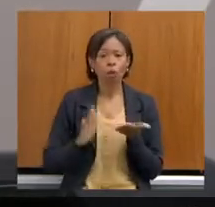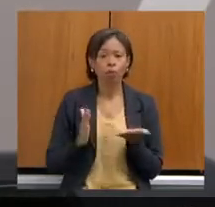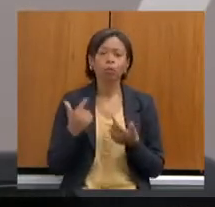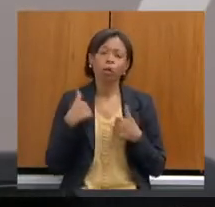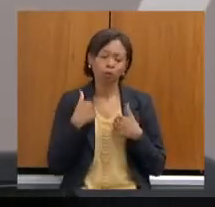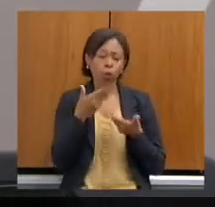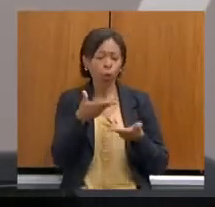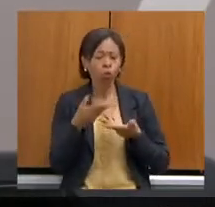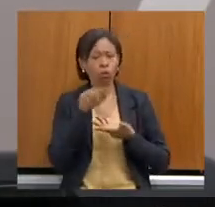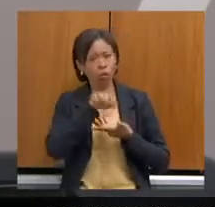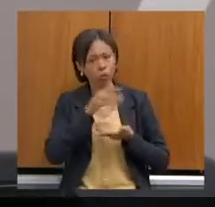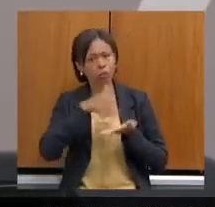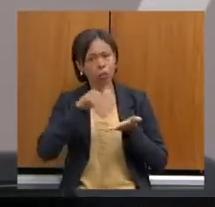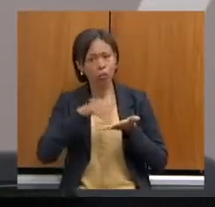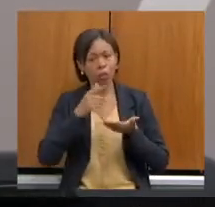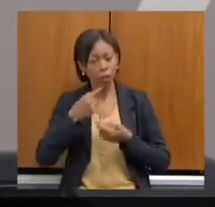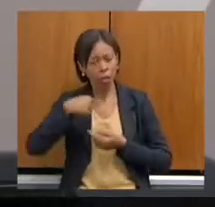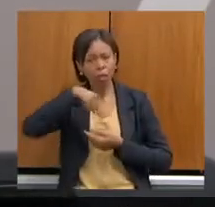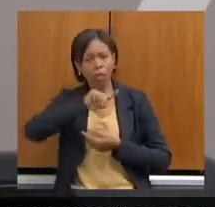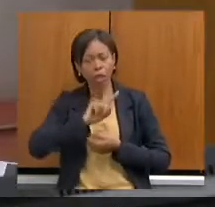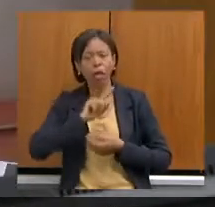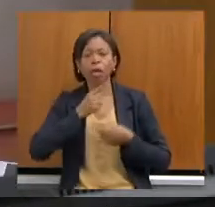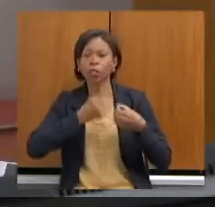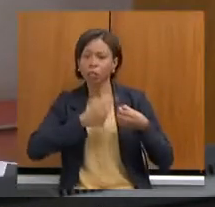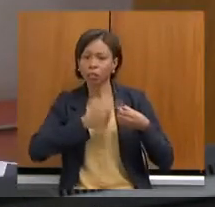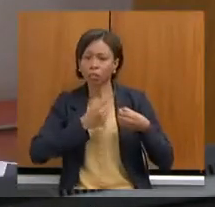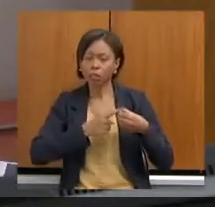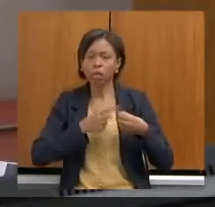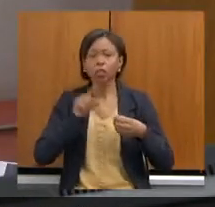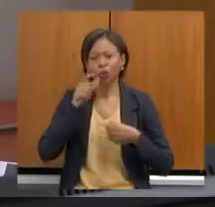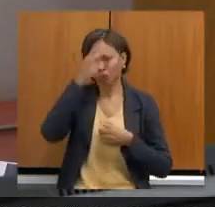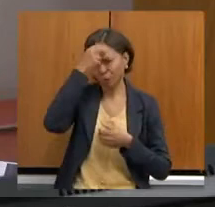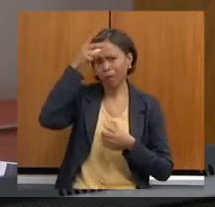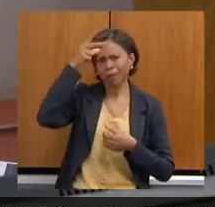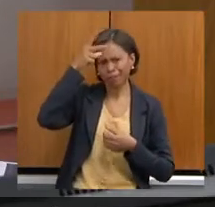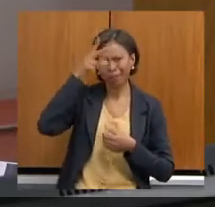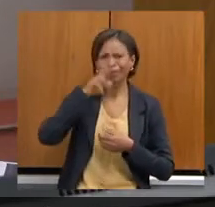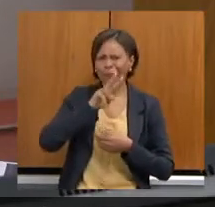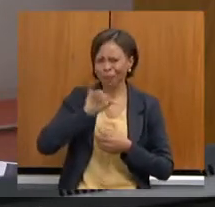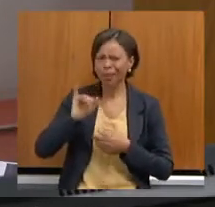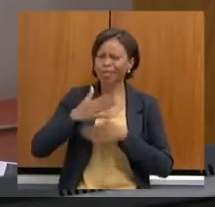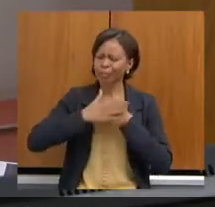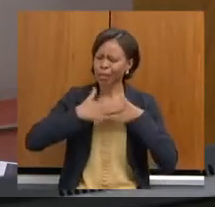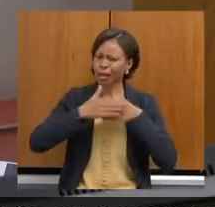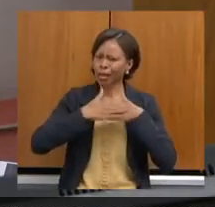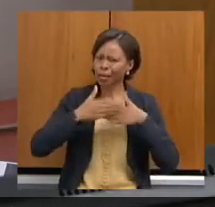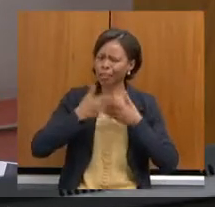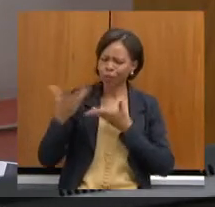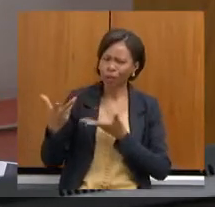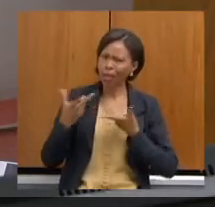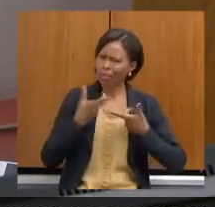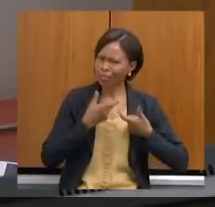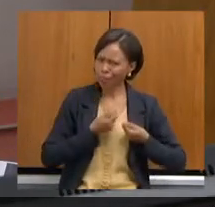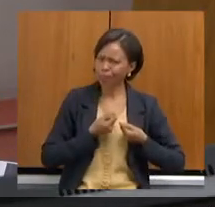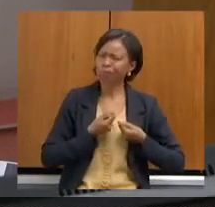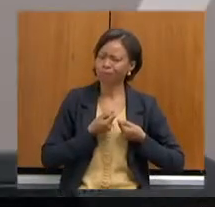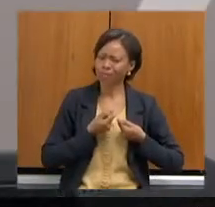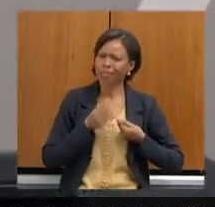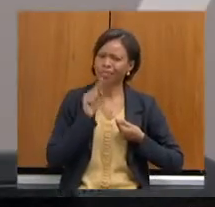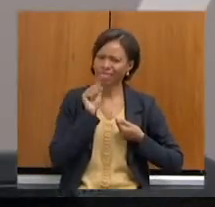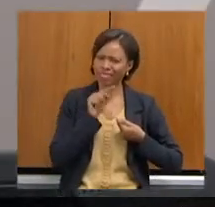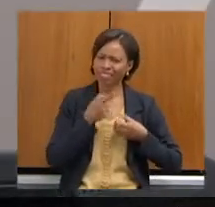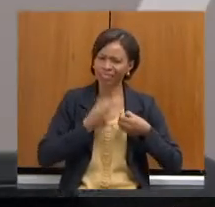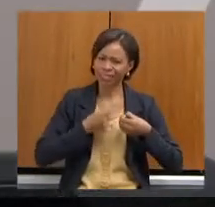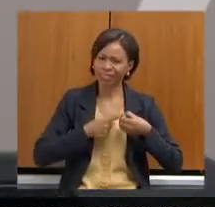possa ir a Porteirinha ou do prefeito Juraci Freire terá todo o carinho de receber ela junto com Thales e a gente então